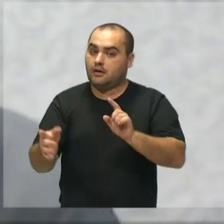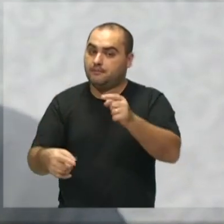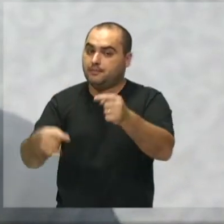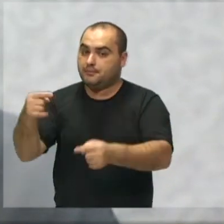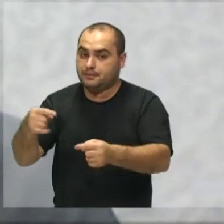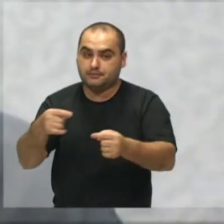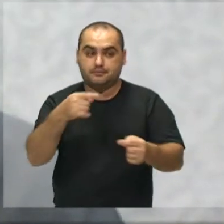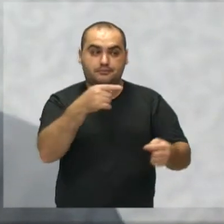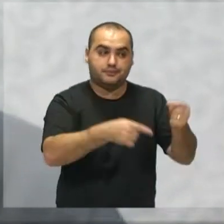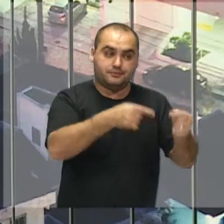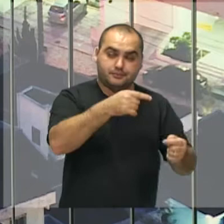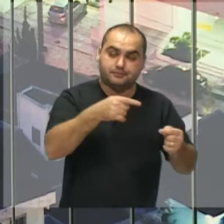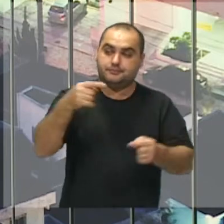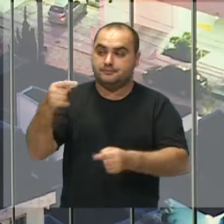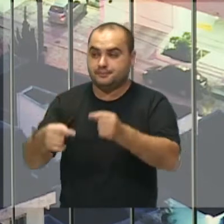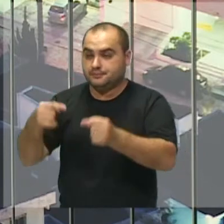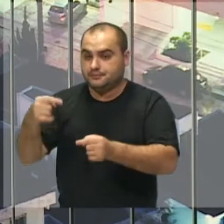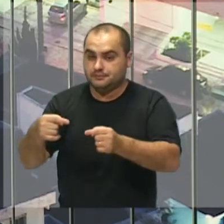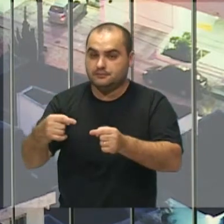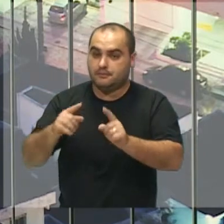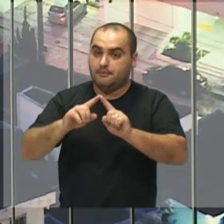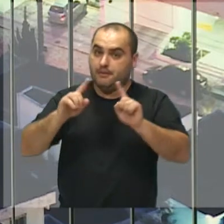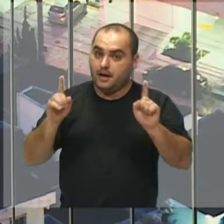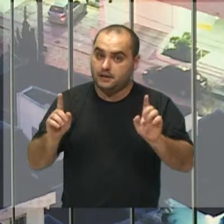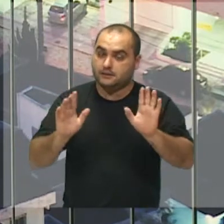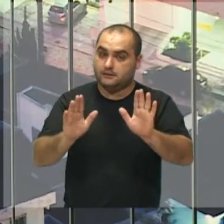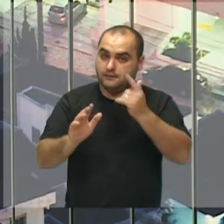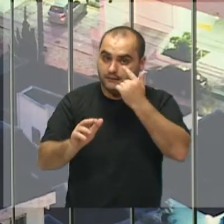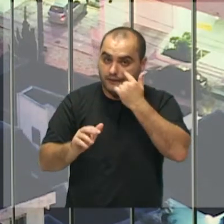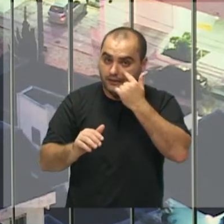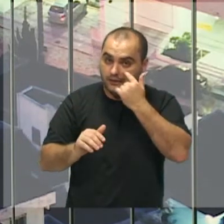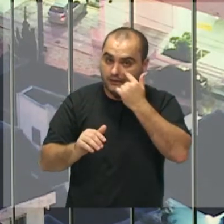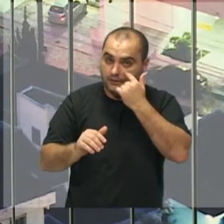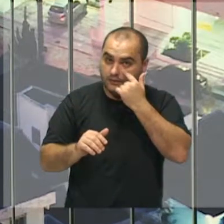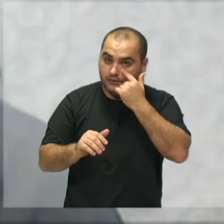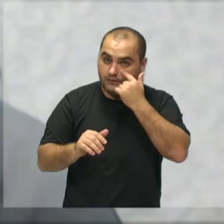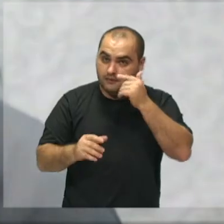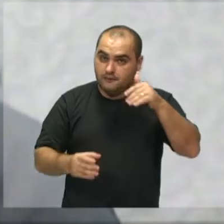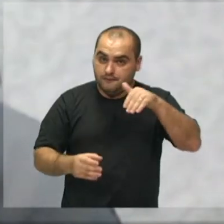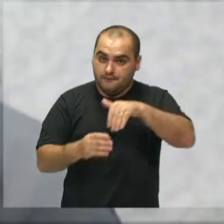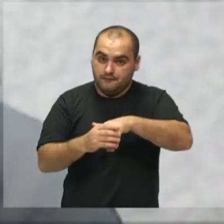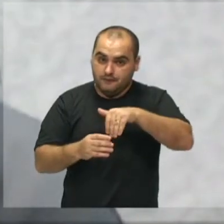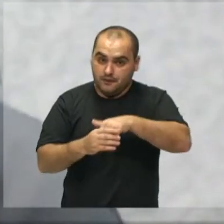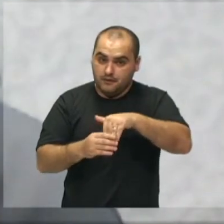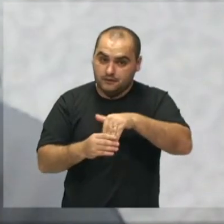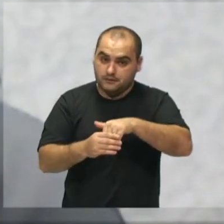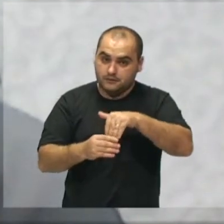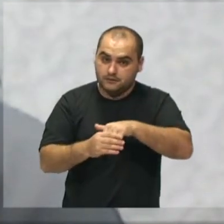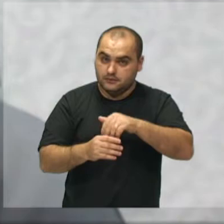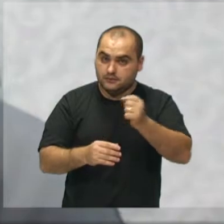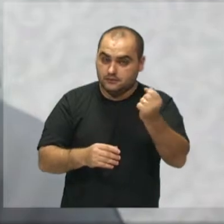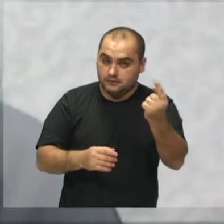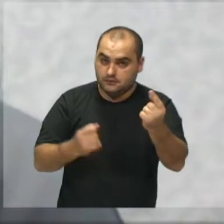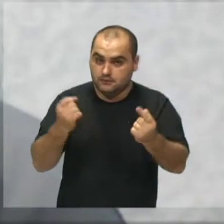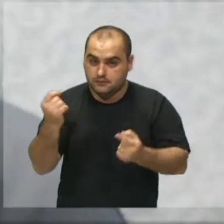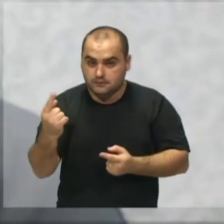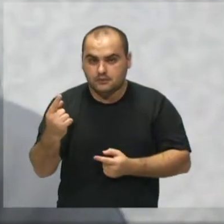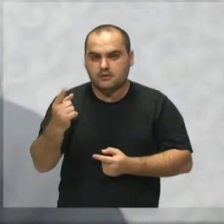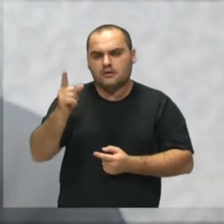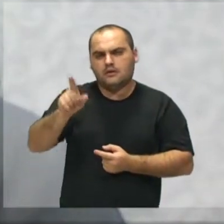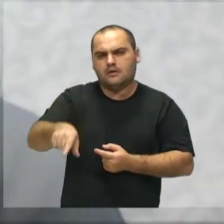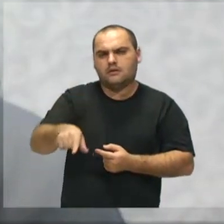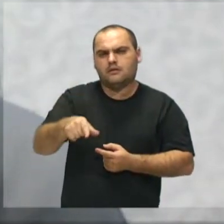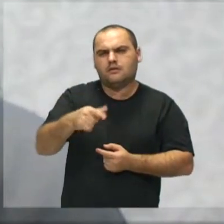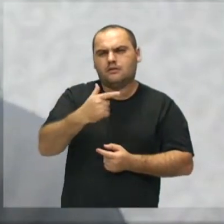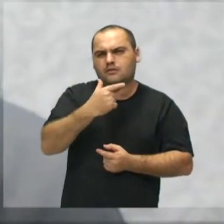ali. Mas houve, por exemplo, recorde, né, de votos concentrados em alguns candidatos. Foi o caso,